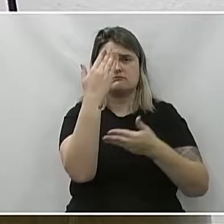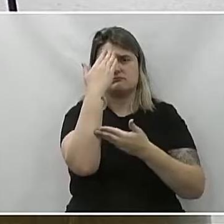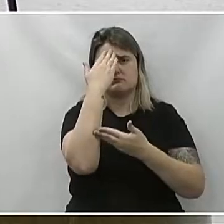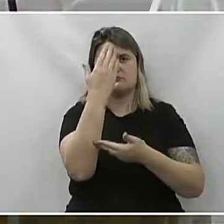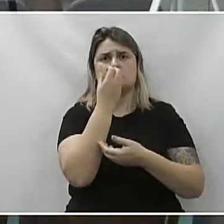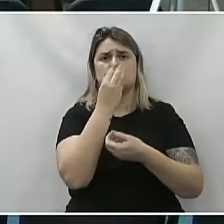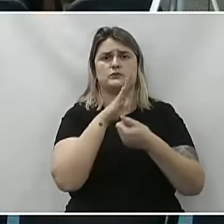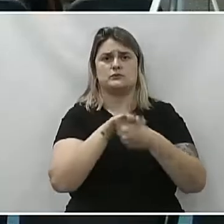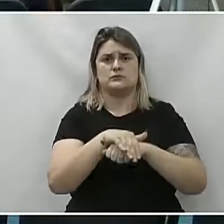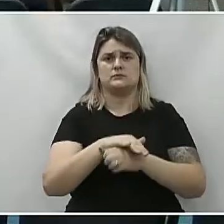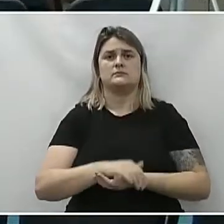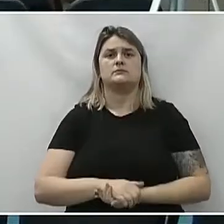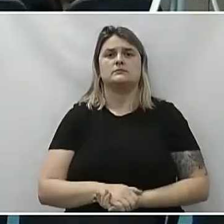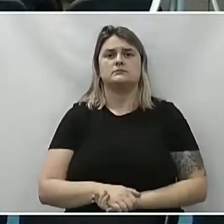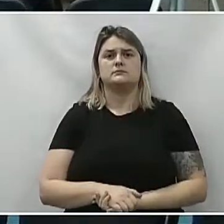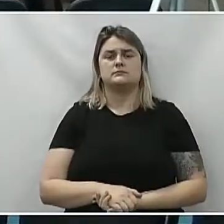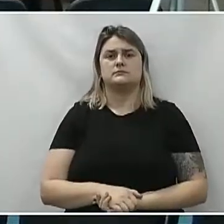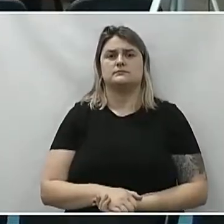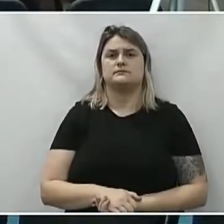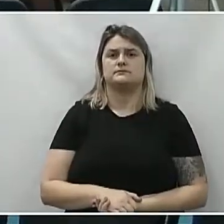noite.